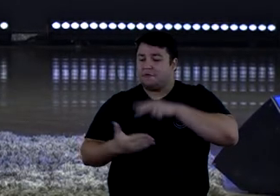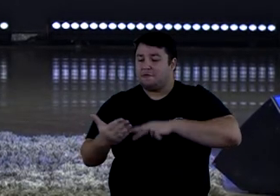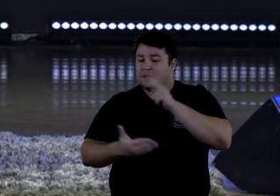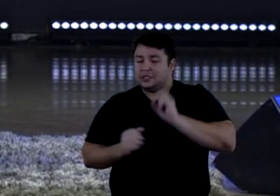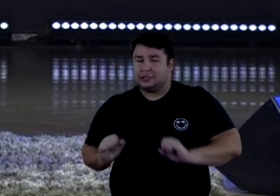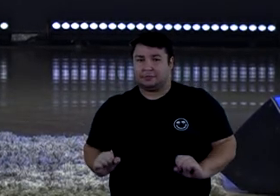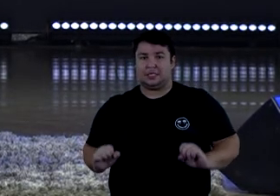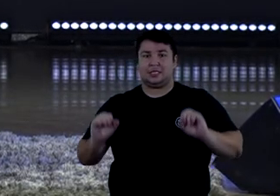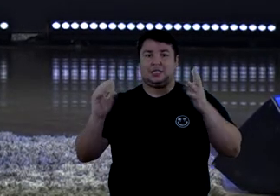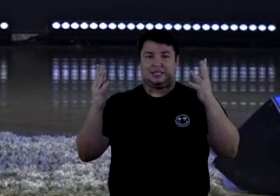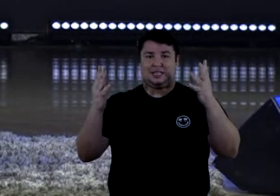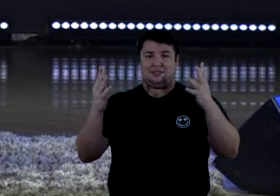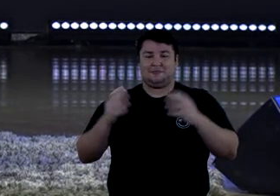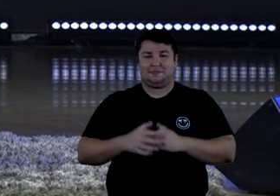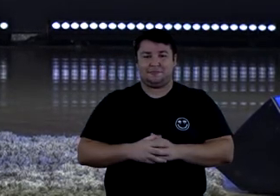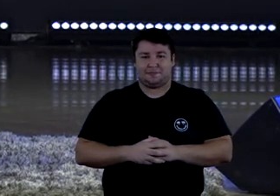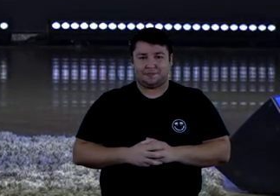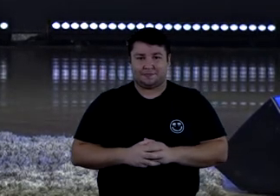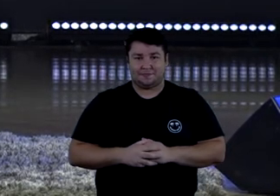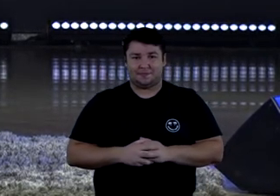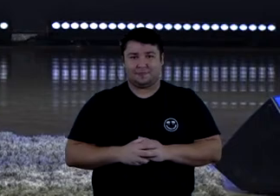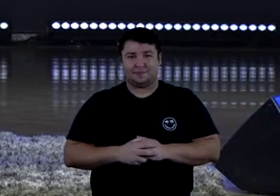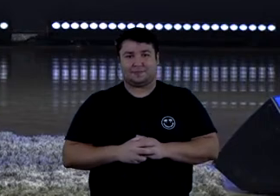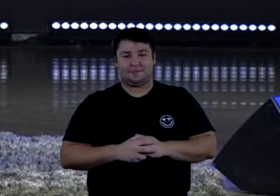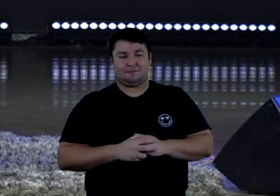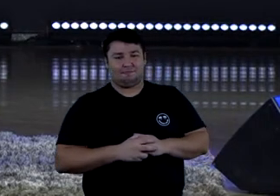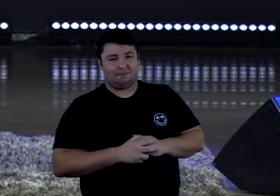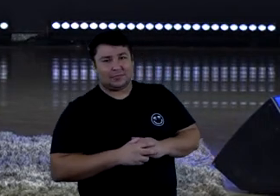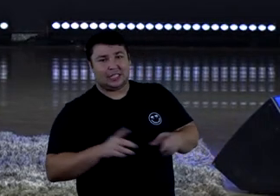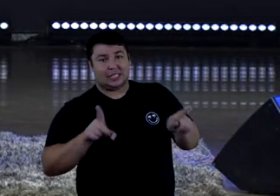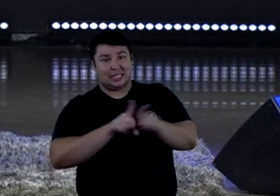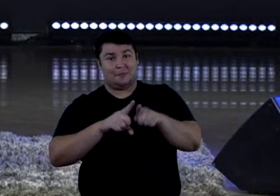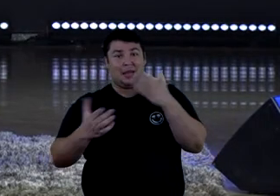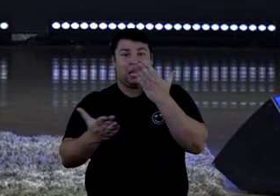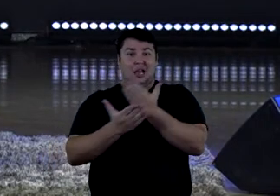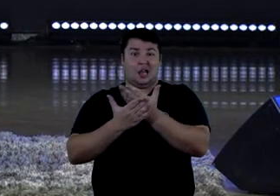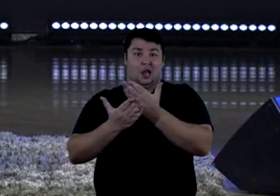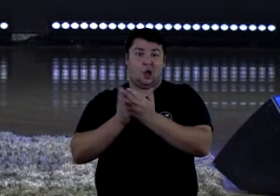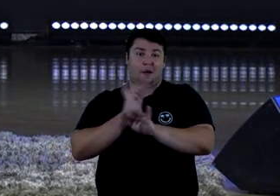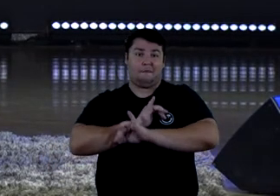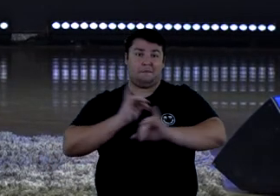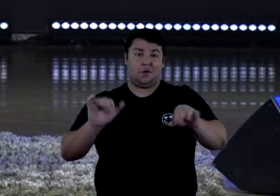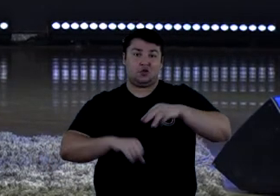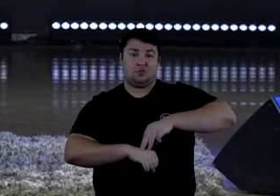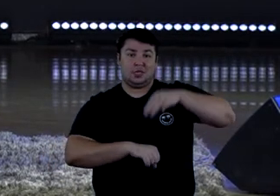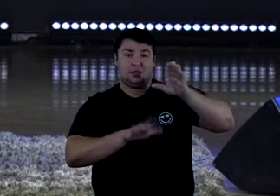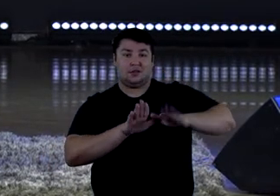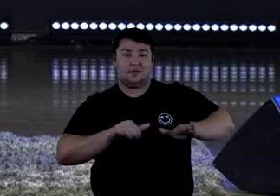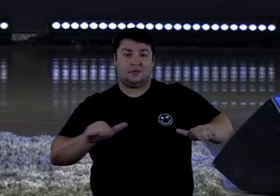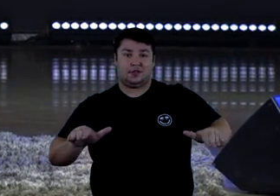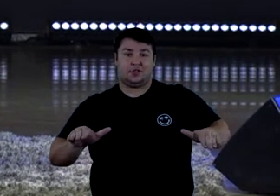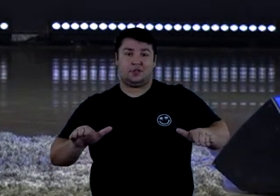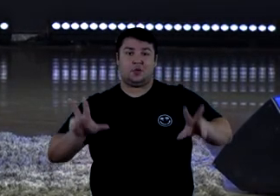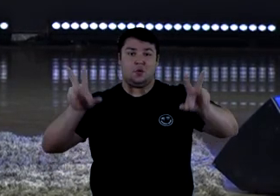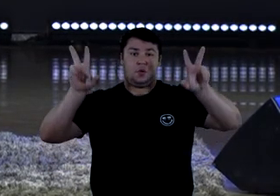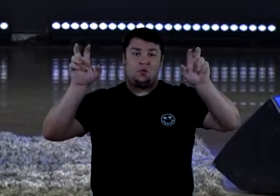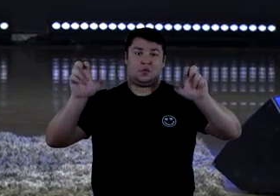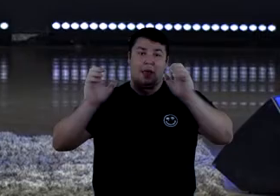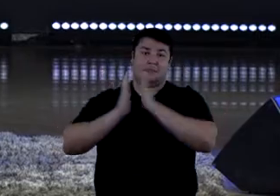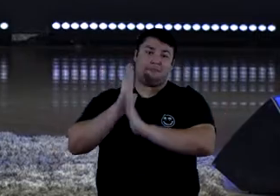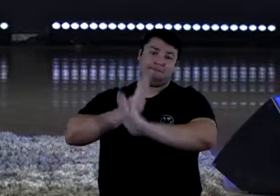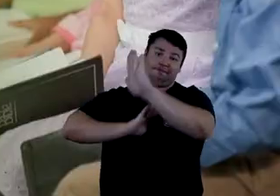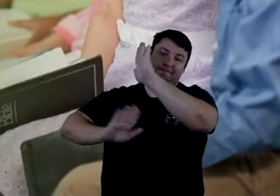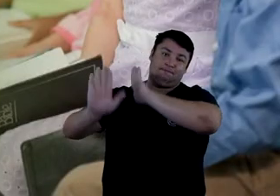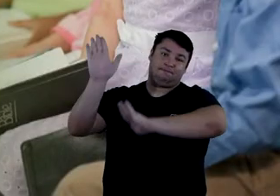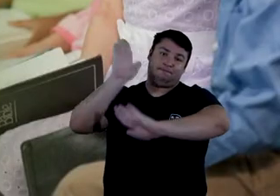é a festa bíblica do Purim. Também a escola de profetas do Ministério Infantil, com o tema adoração.